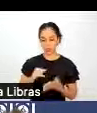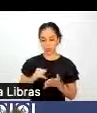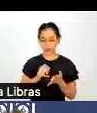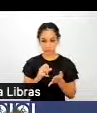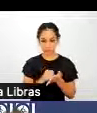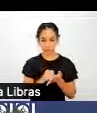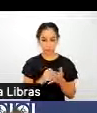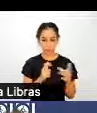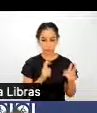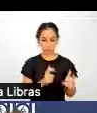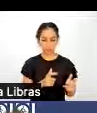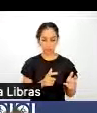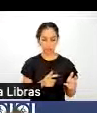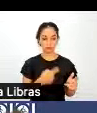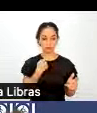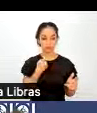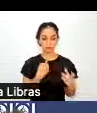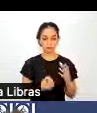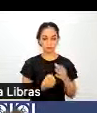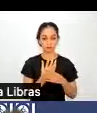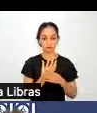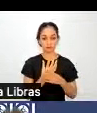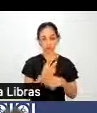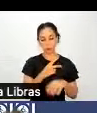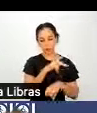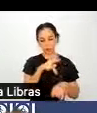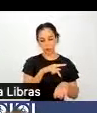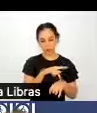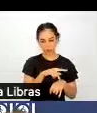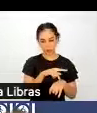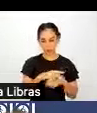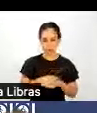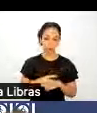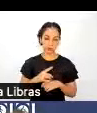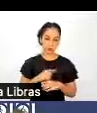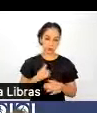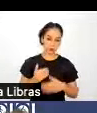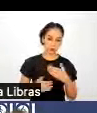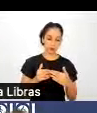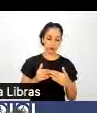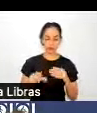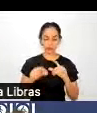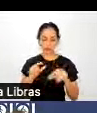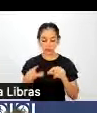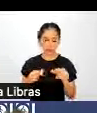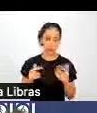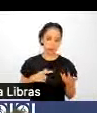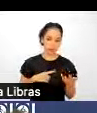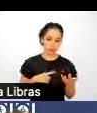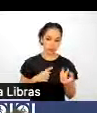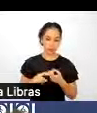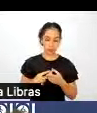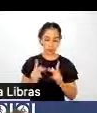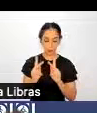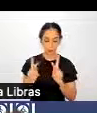o lugar que desejam criar praças, né? E tem todo um processo seletivo, e é um programa já